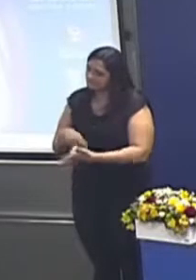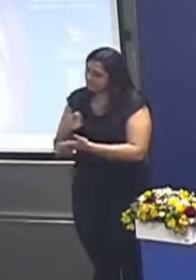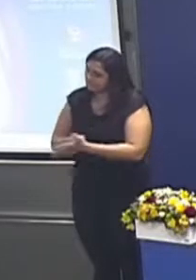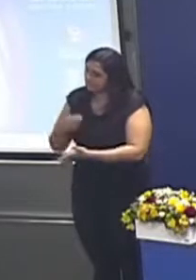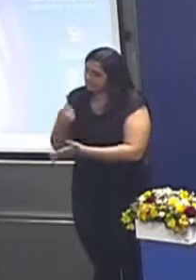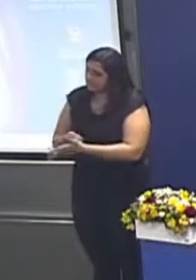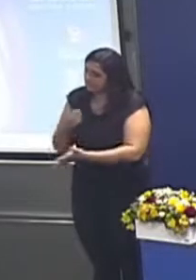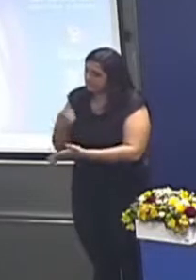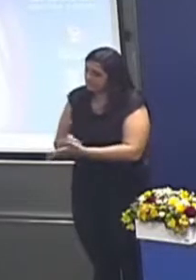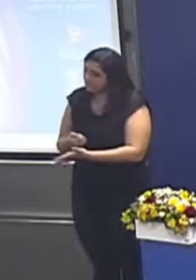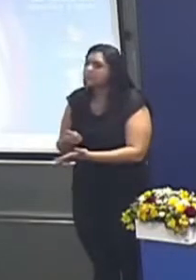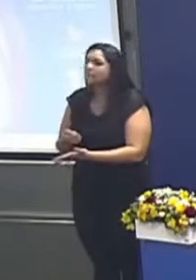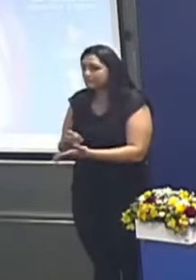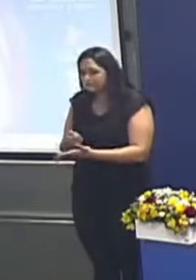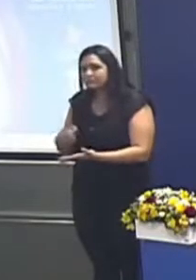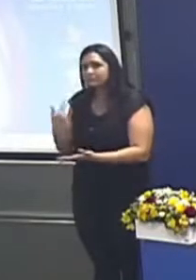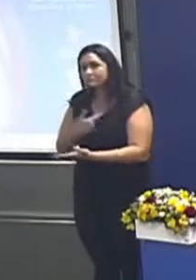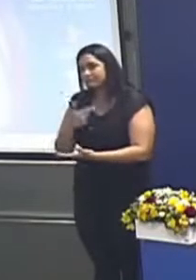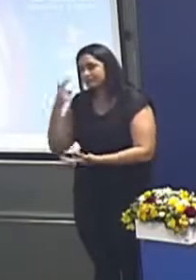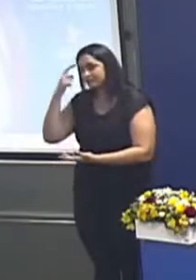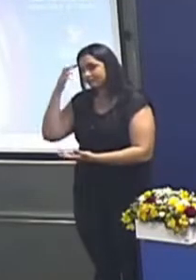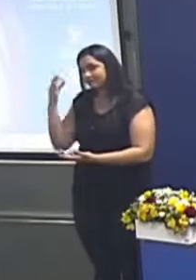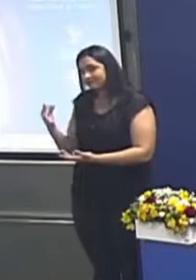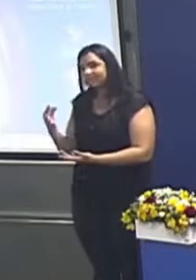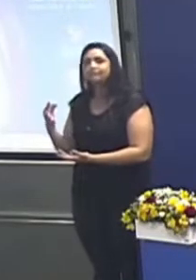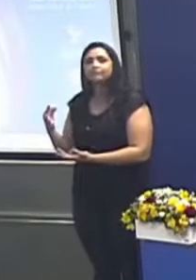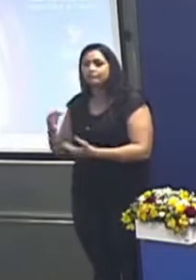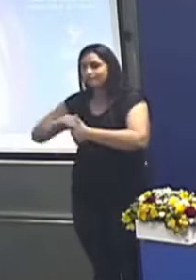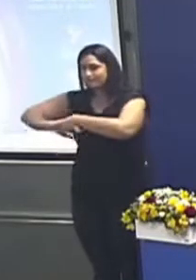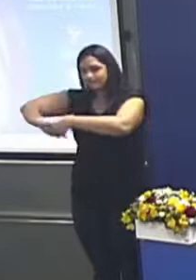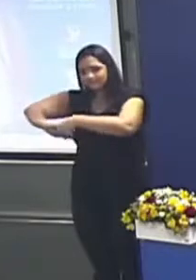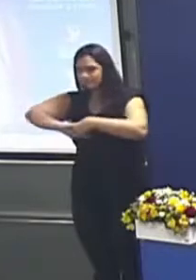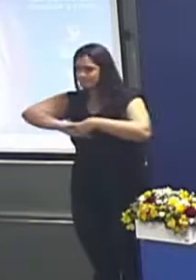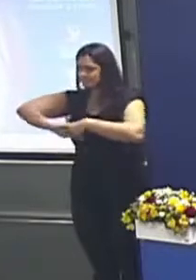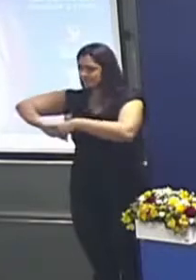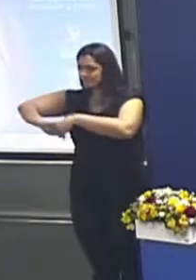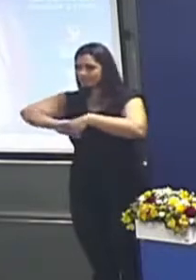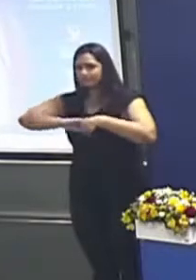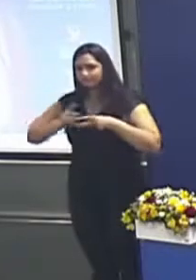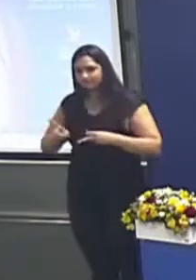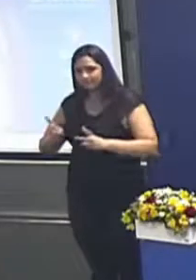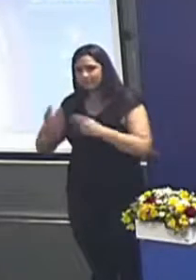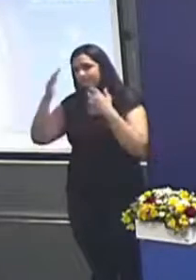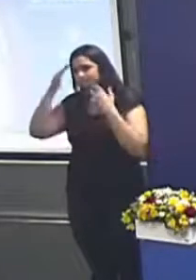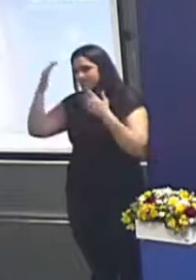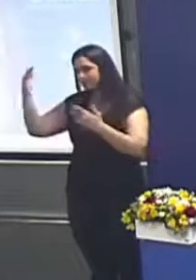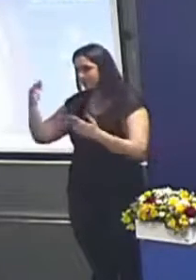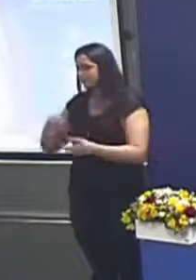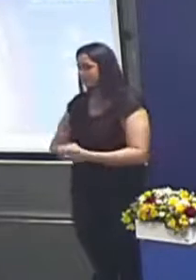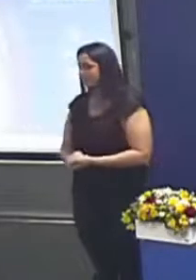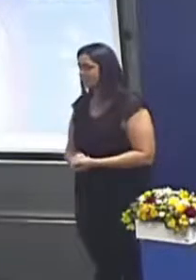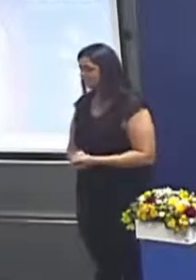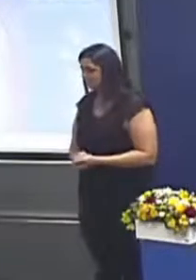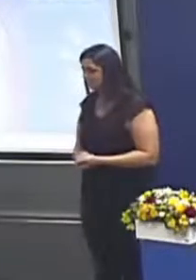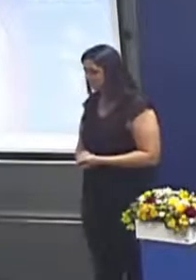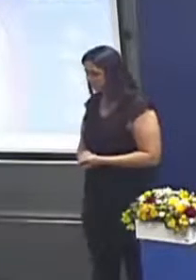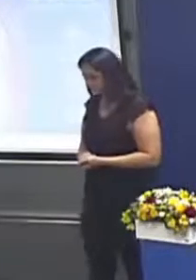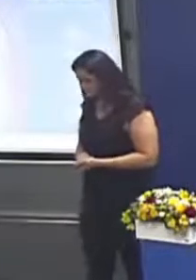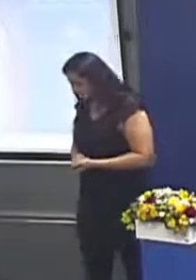lutas e nessa perspectiva de ninguém solta a mão de ninguém. Obrigada.